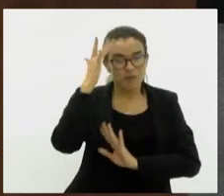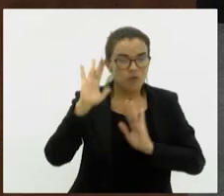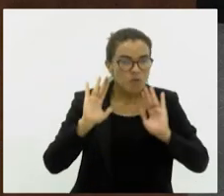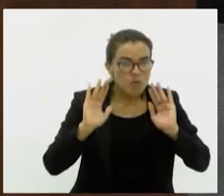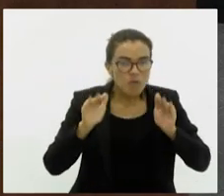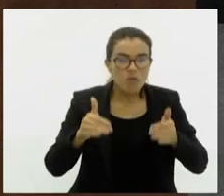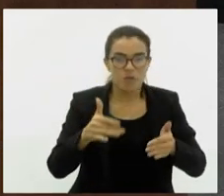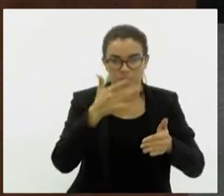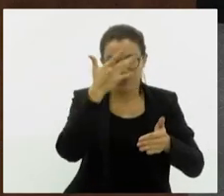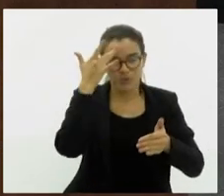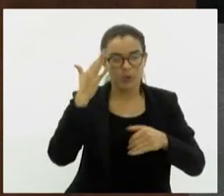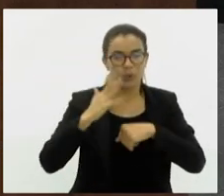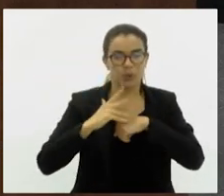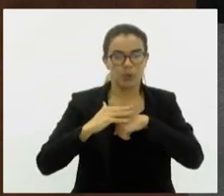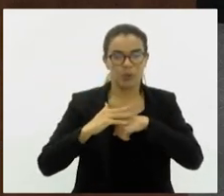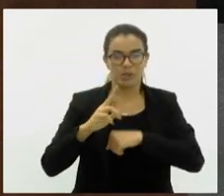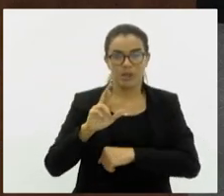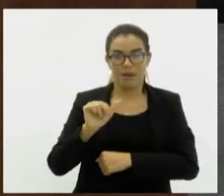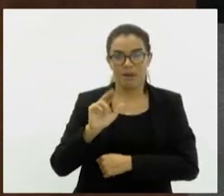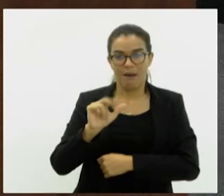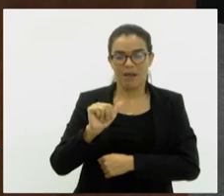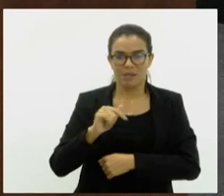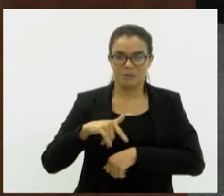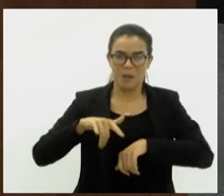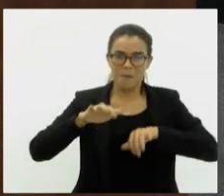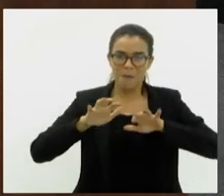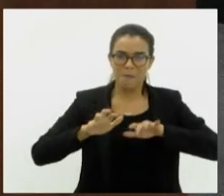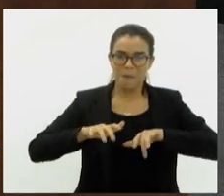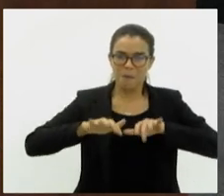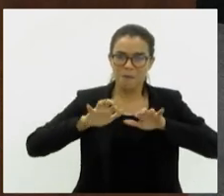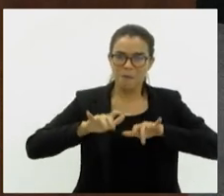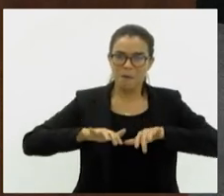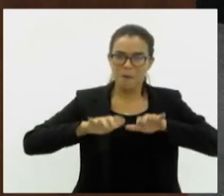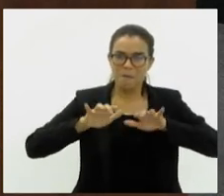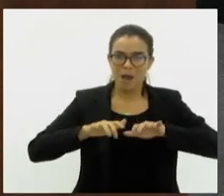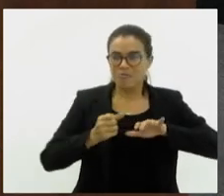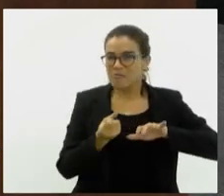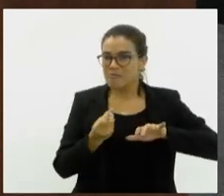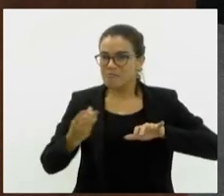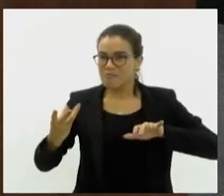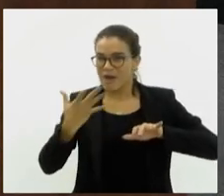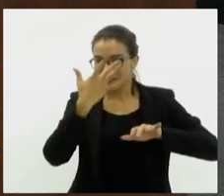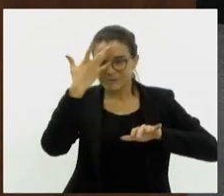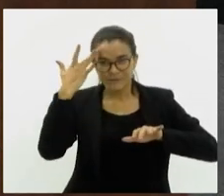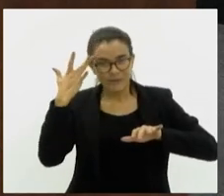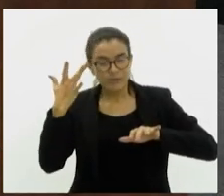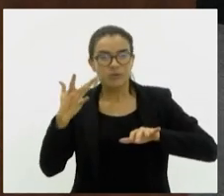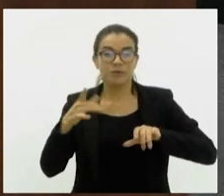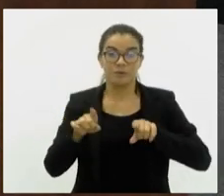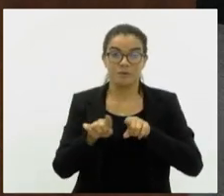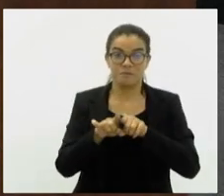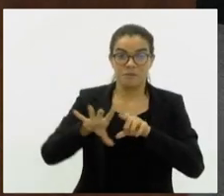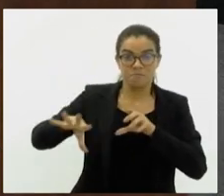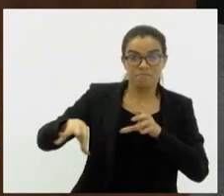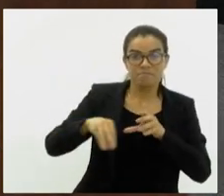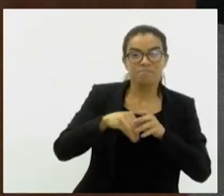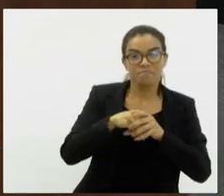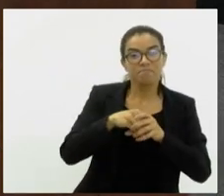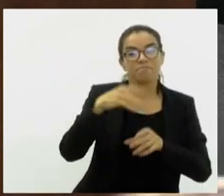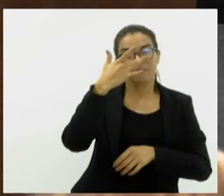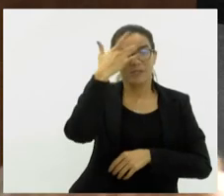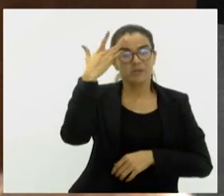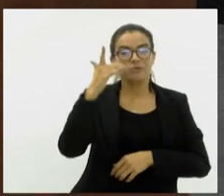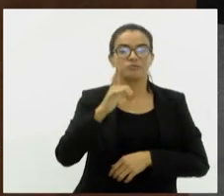raras. E ele foi escrito por várias pessoas, inclusive por pessoas que têm